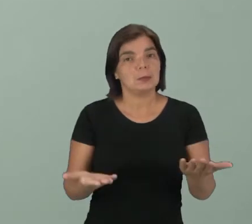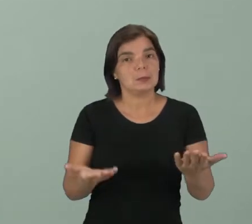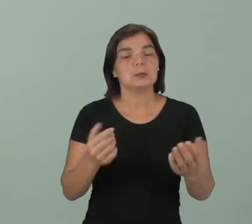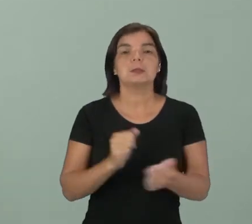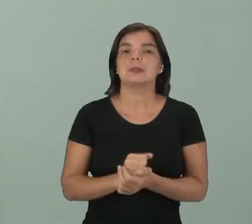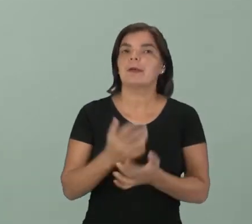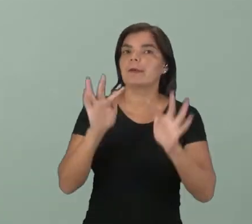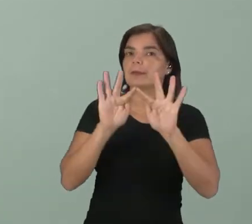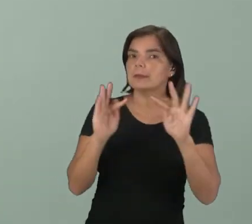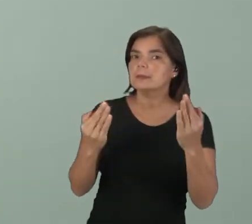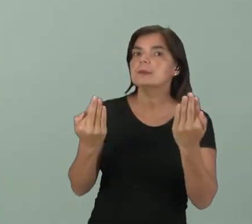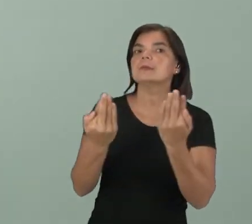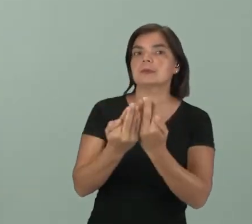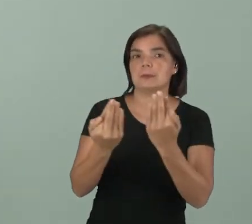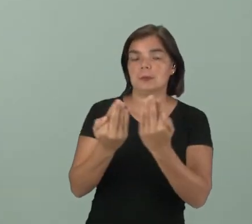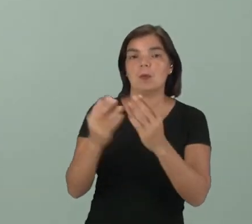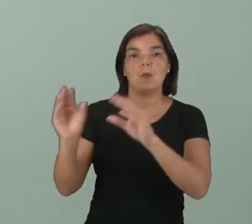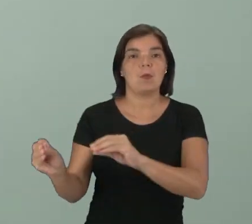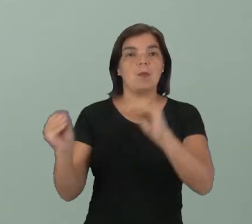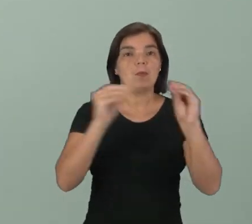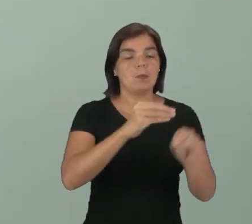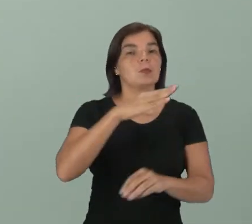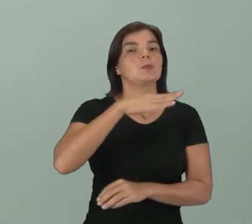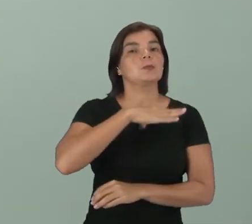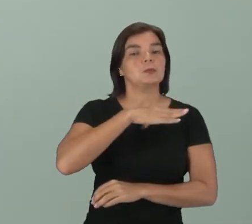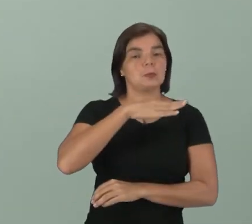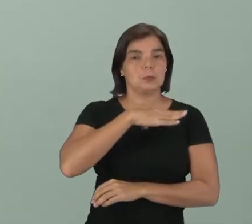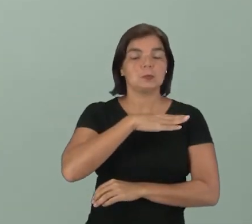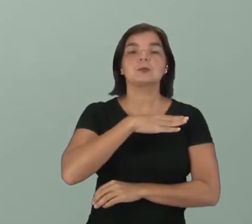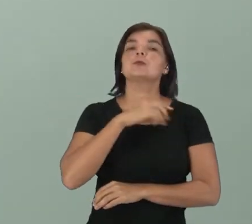vezes, as famílias vinham também para a rua em